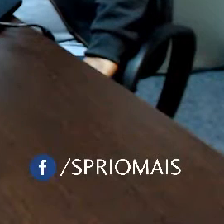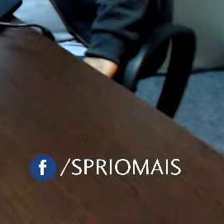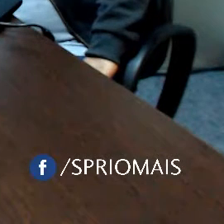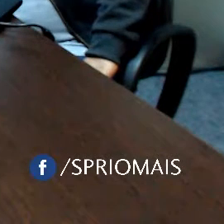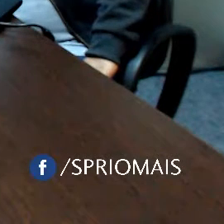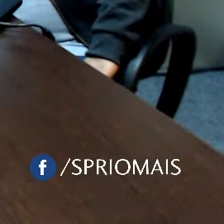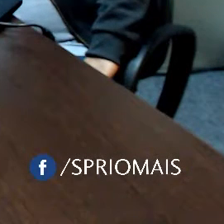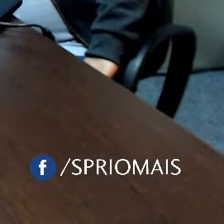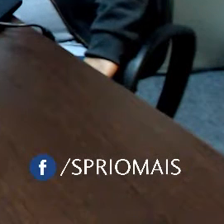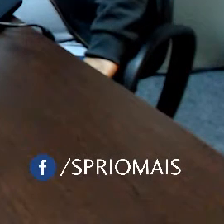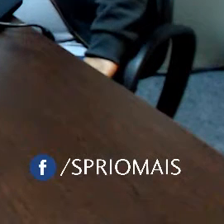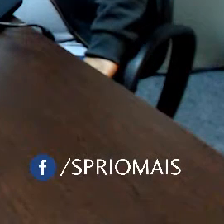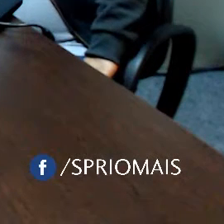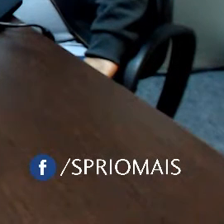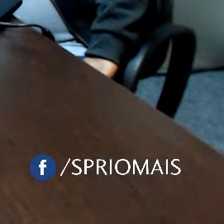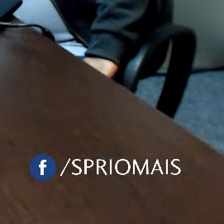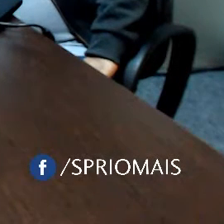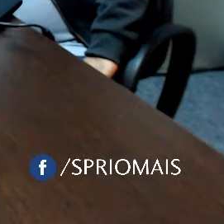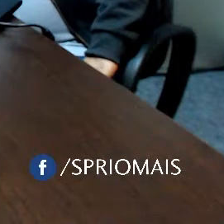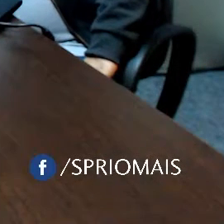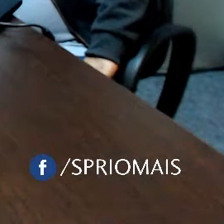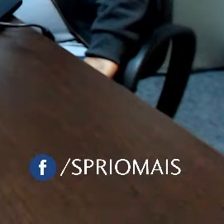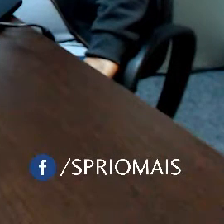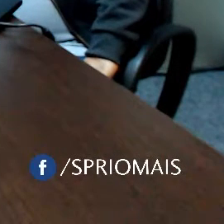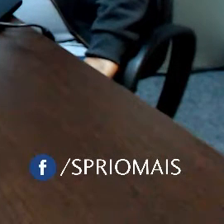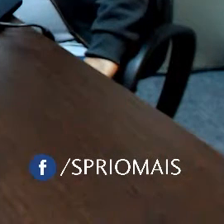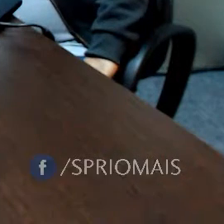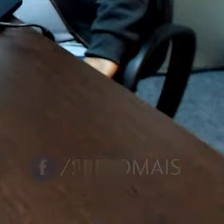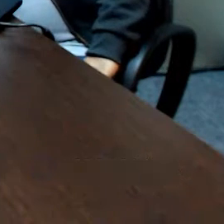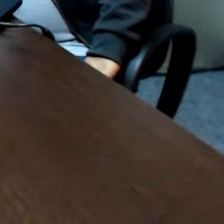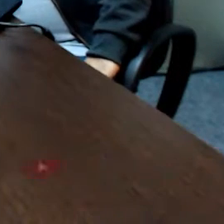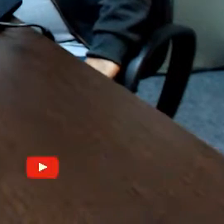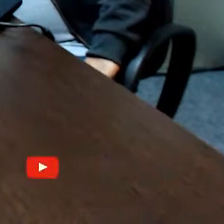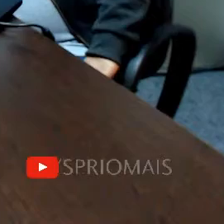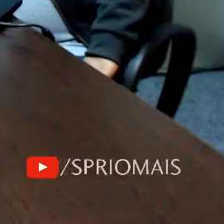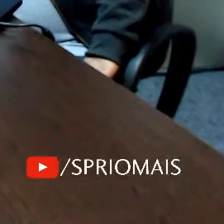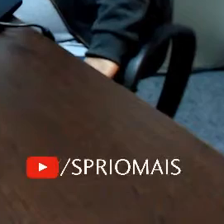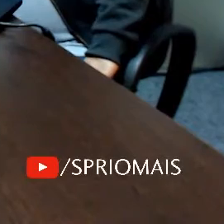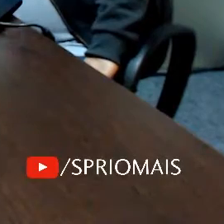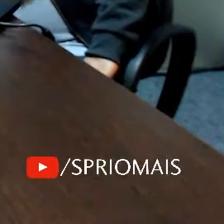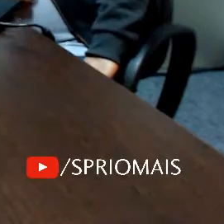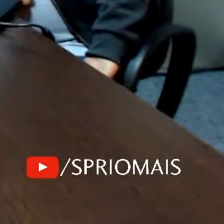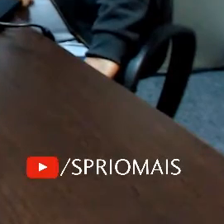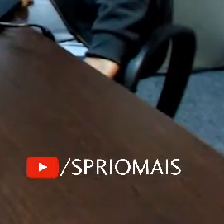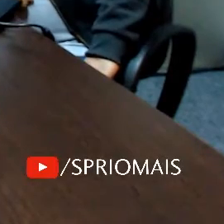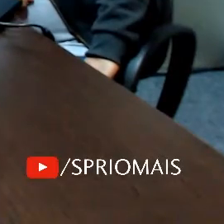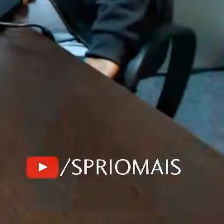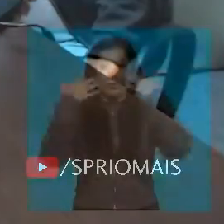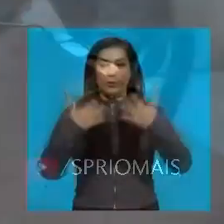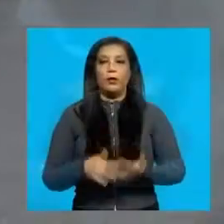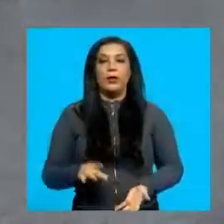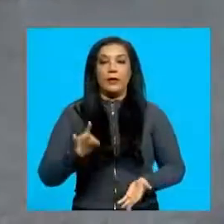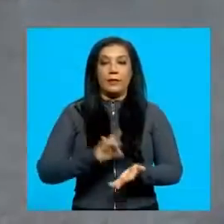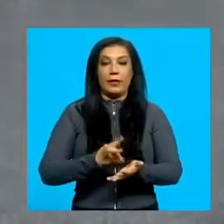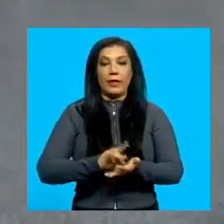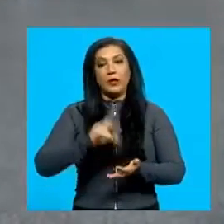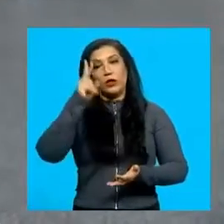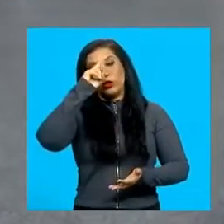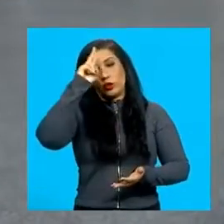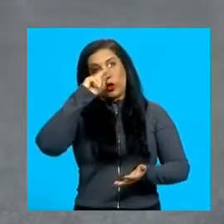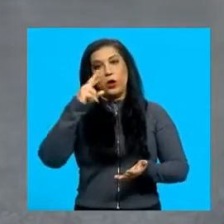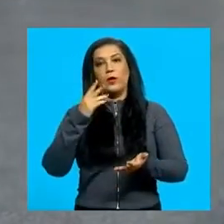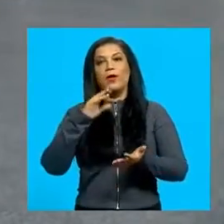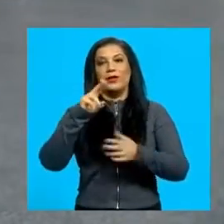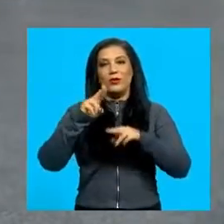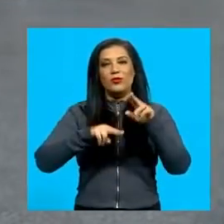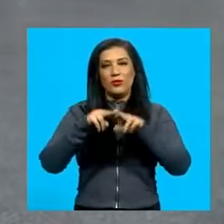das loterias para as áreas de segurança pública e retirava da cultura e do esporte. Essa história começou em